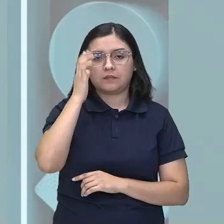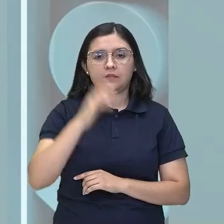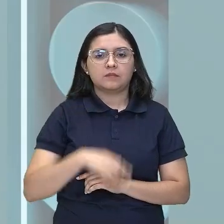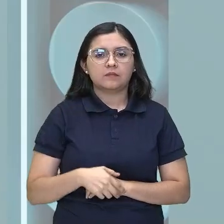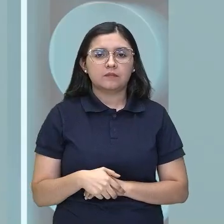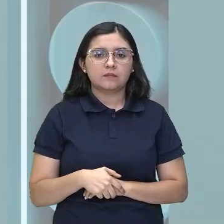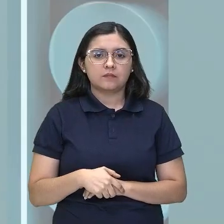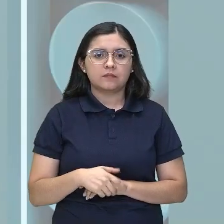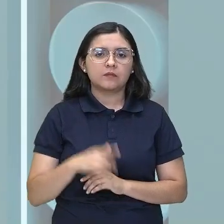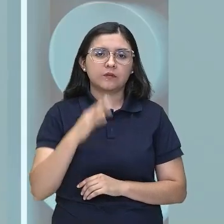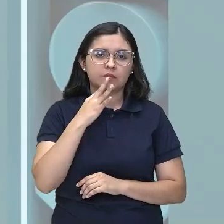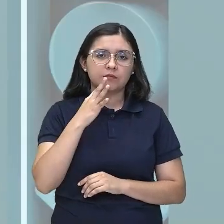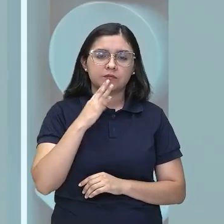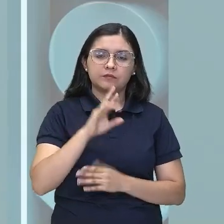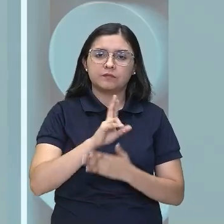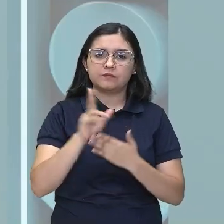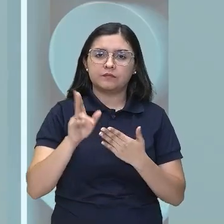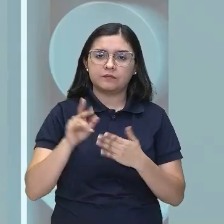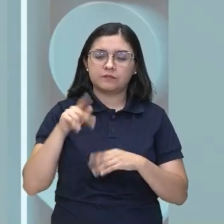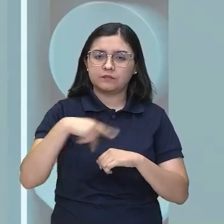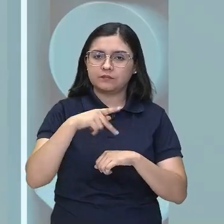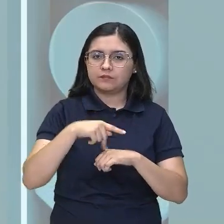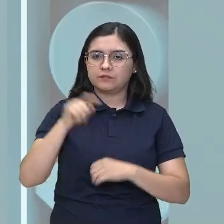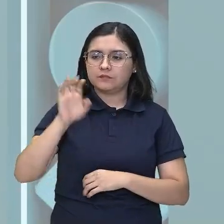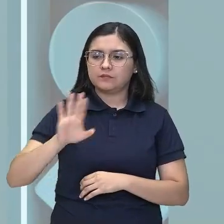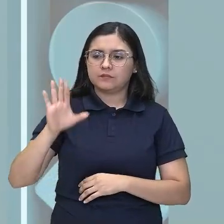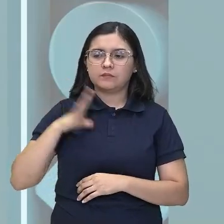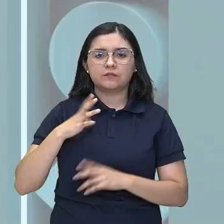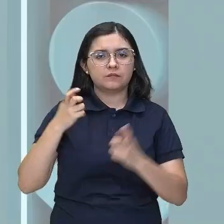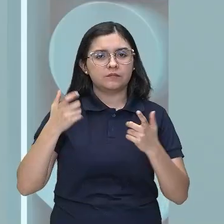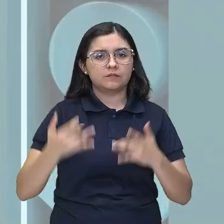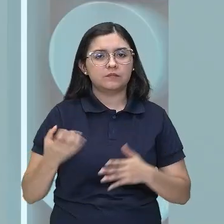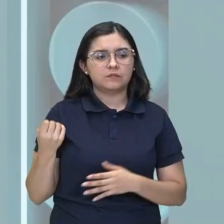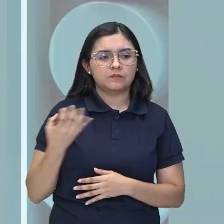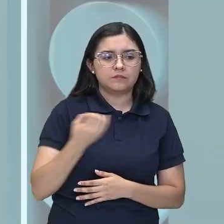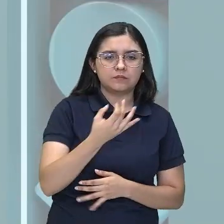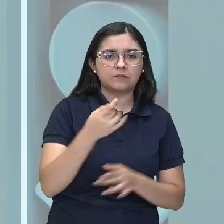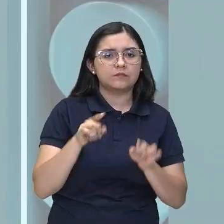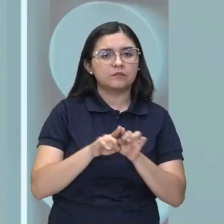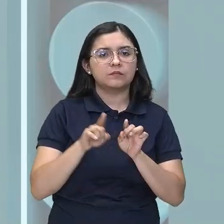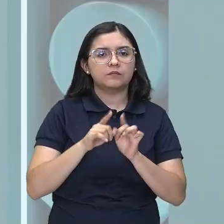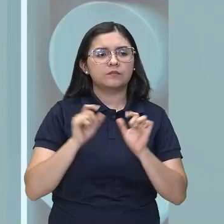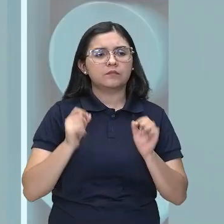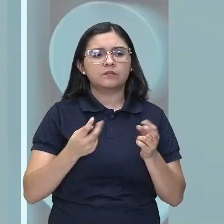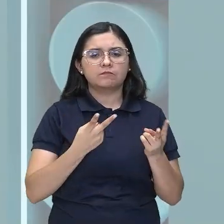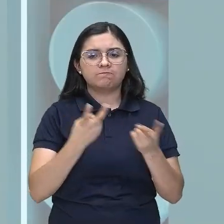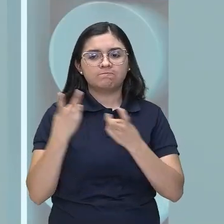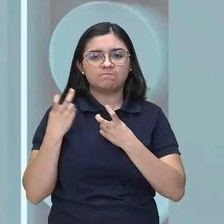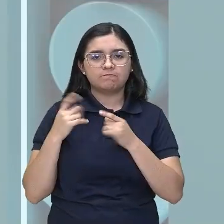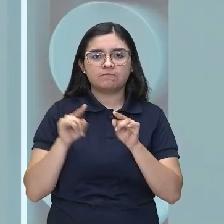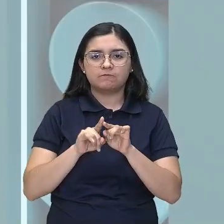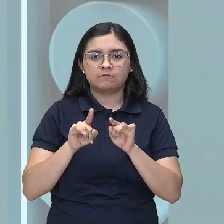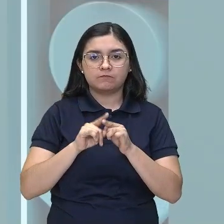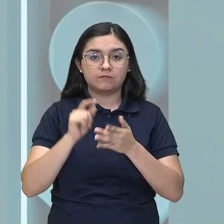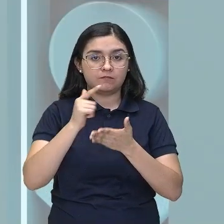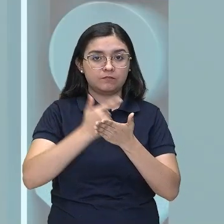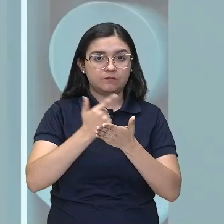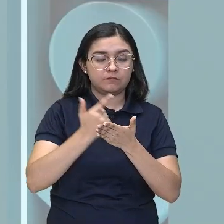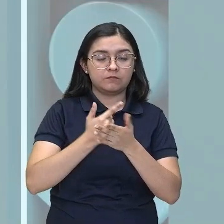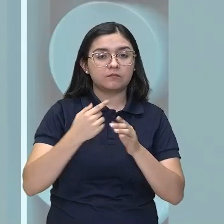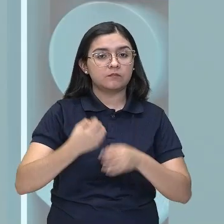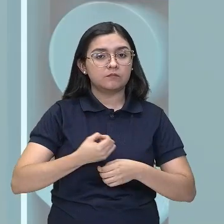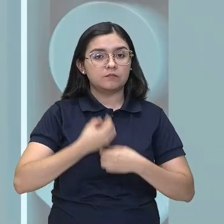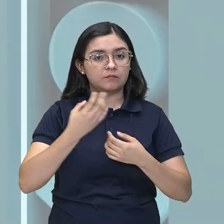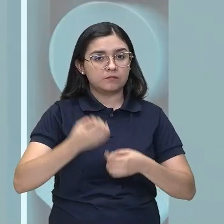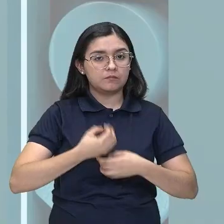diplomata, ele conheceu vários países europeus, ele fala sobre essas viagens, ele fala sobre as suas impressões nesse livro, muitas vezes em forma dos poemas, né, na